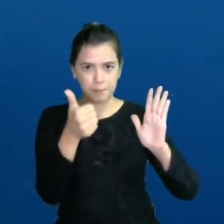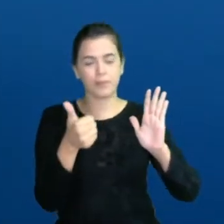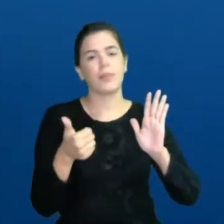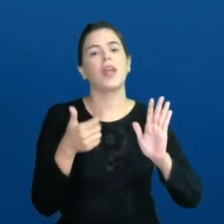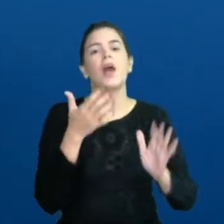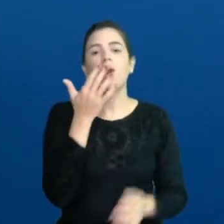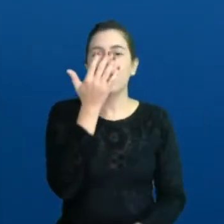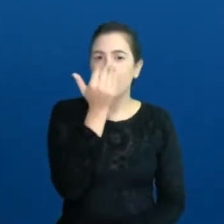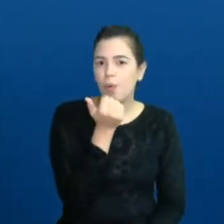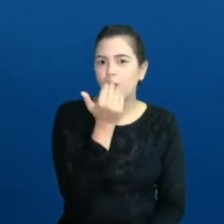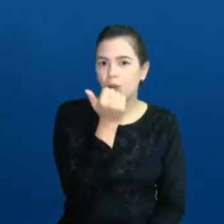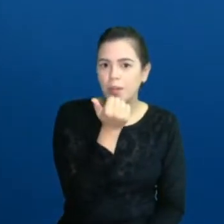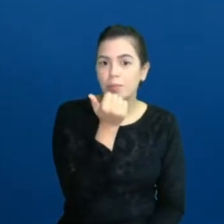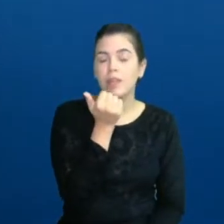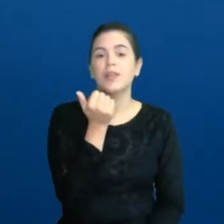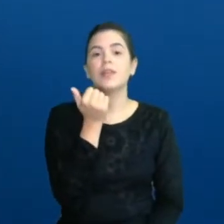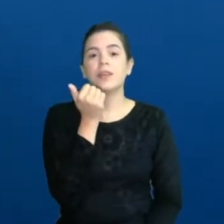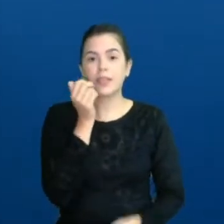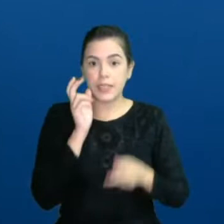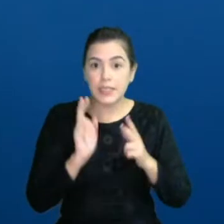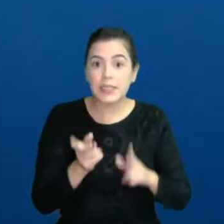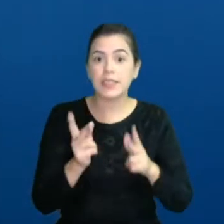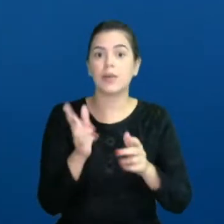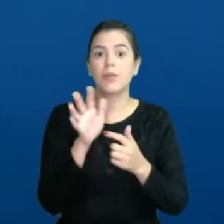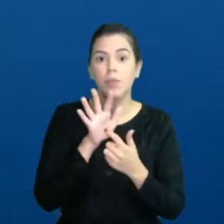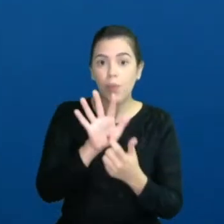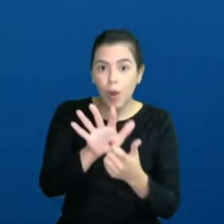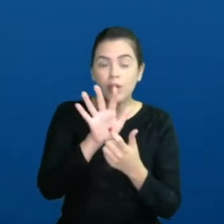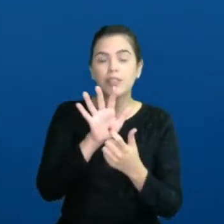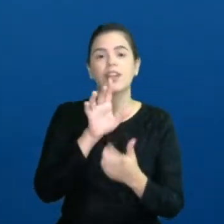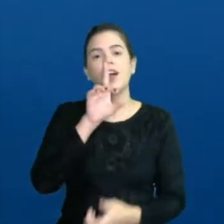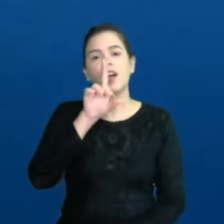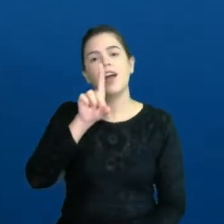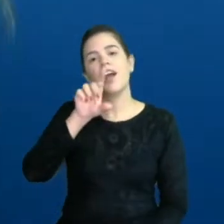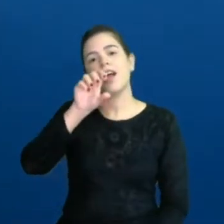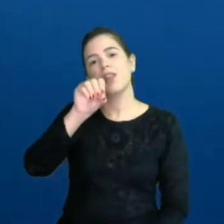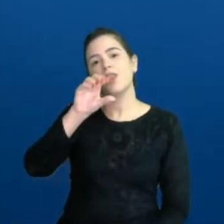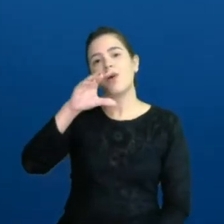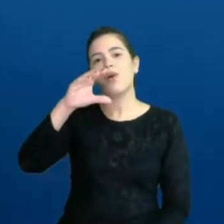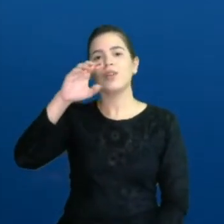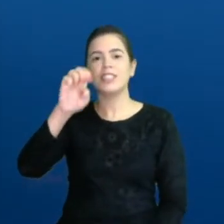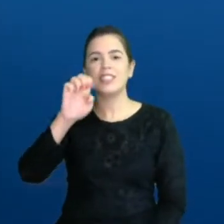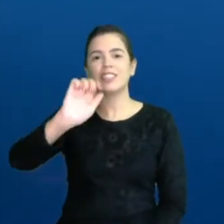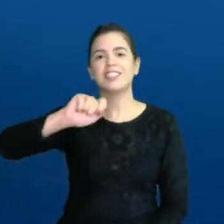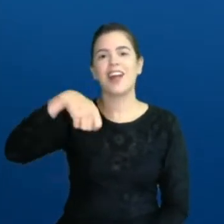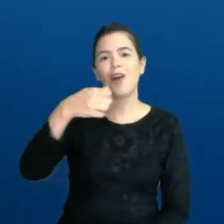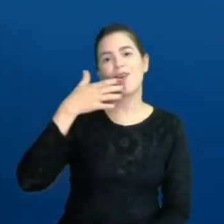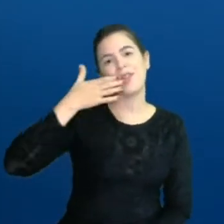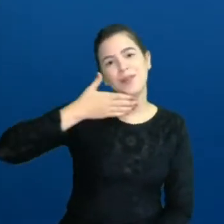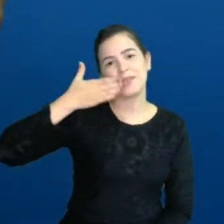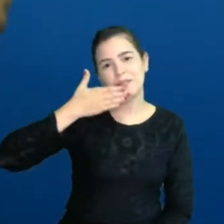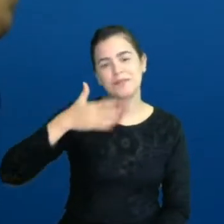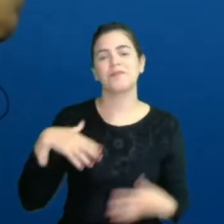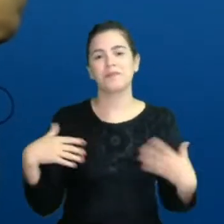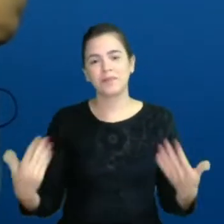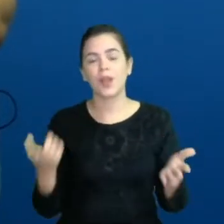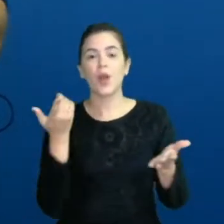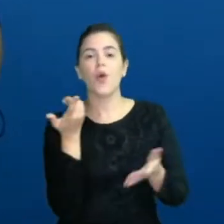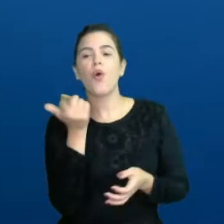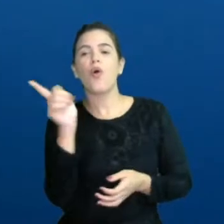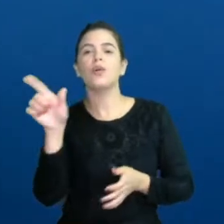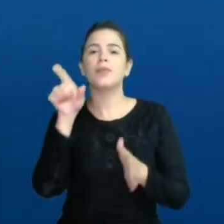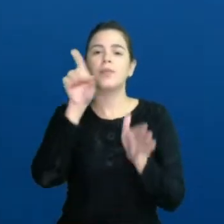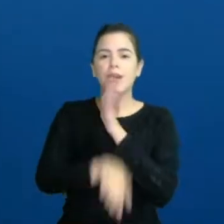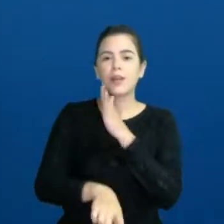o alimento que aparece mais é o doce. Outra pergunta, a número